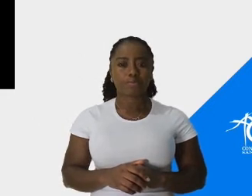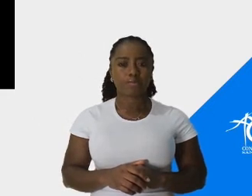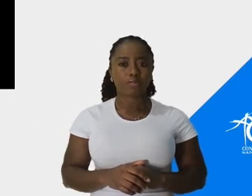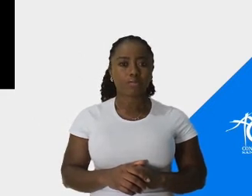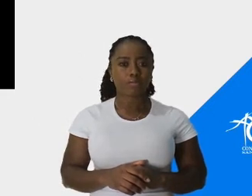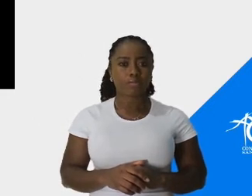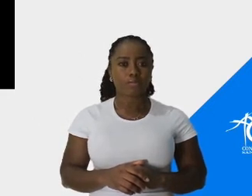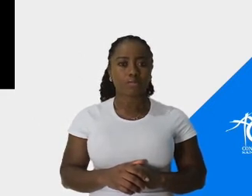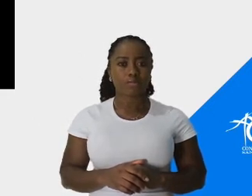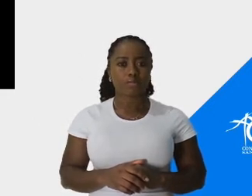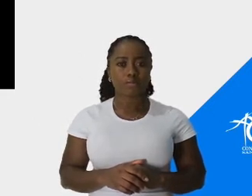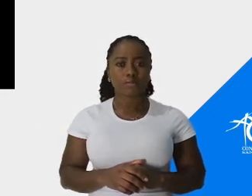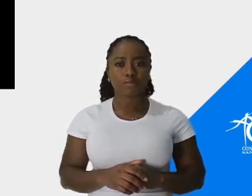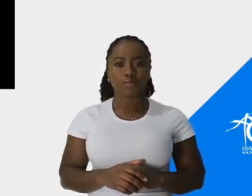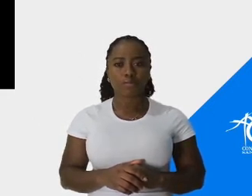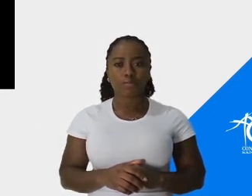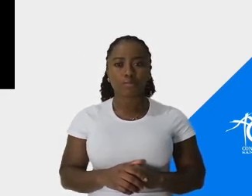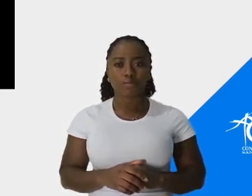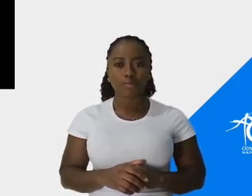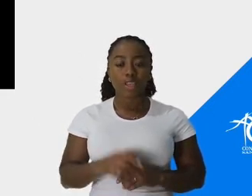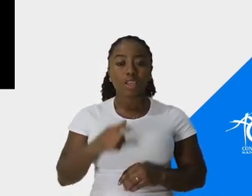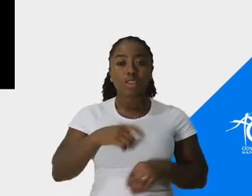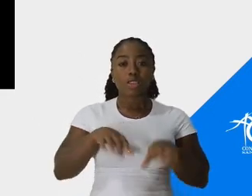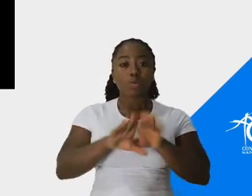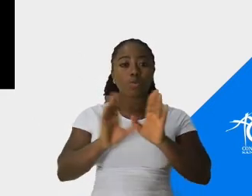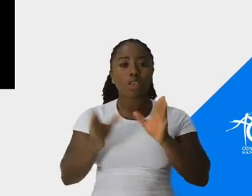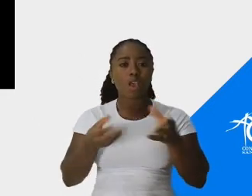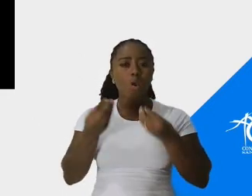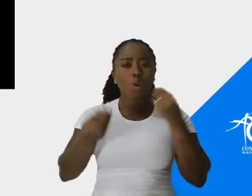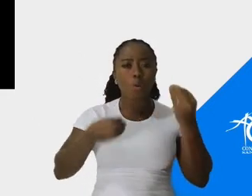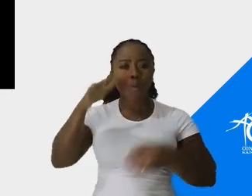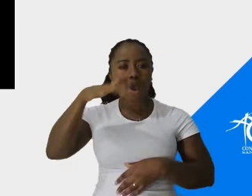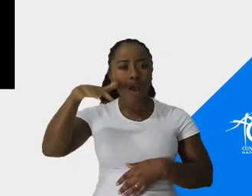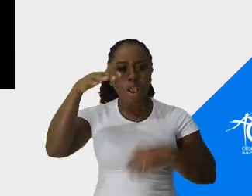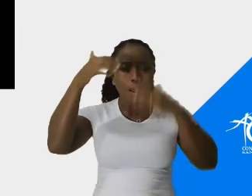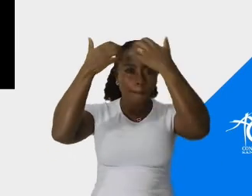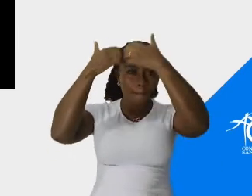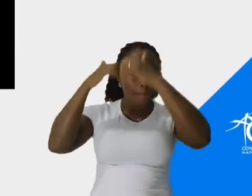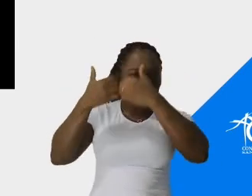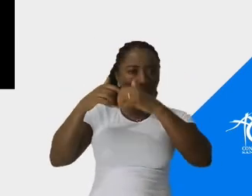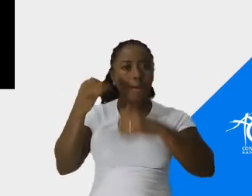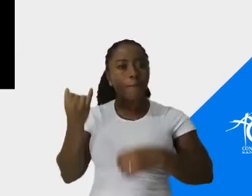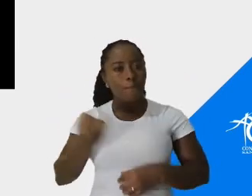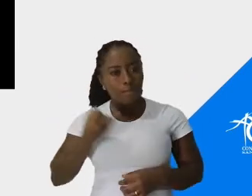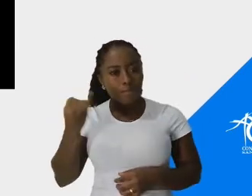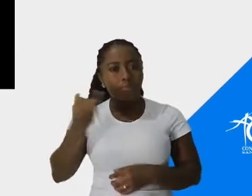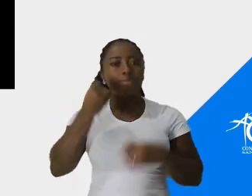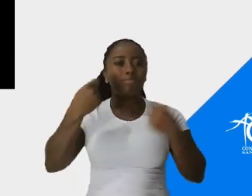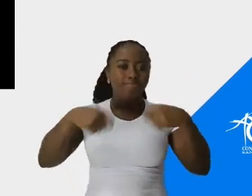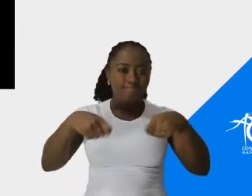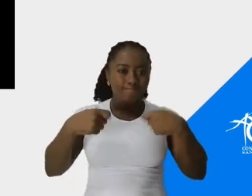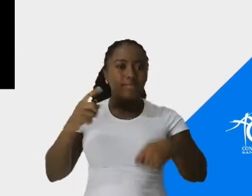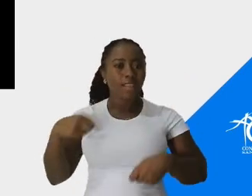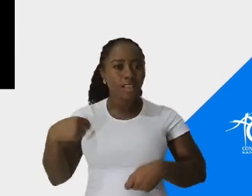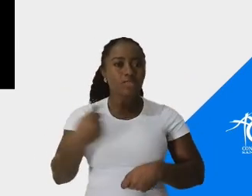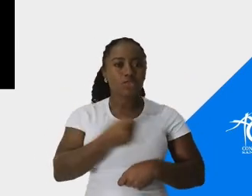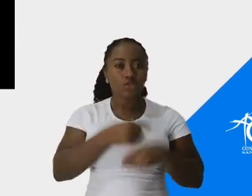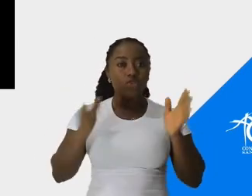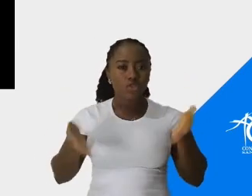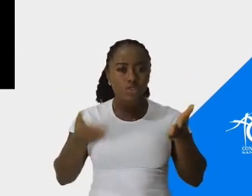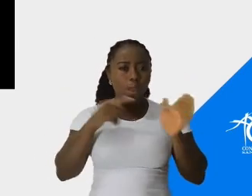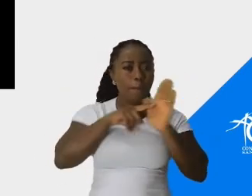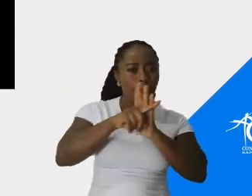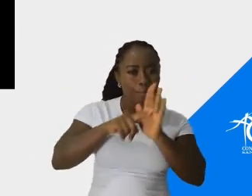visual. Então, áreas de memória é importante para a gente tem que esquadrinhar. Paciente candidato à cirurgia